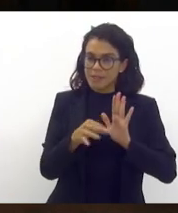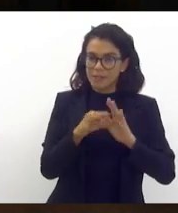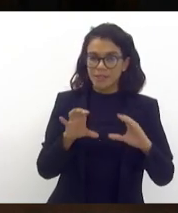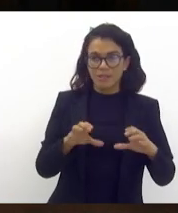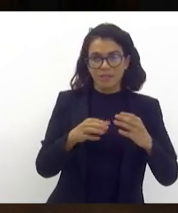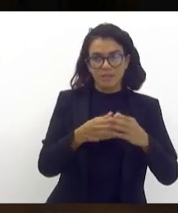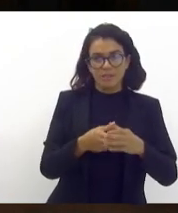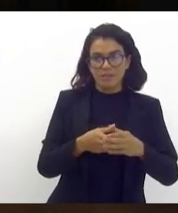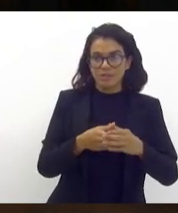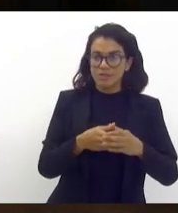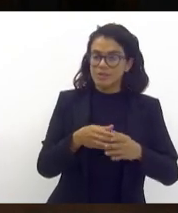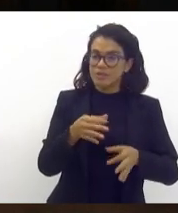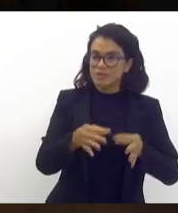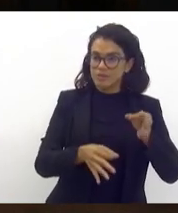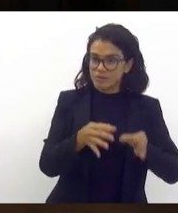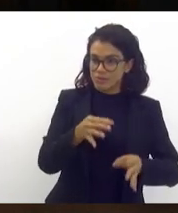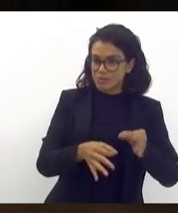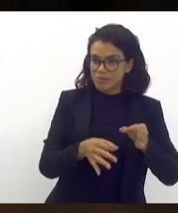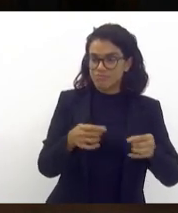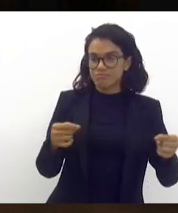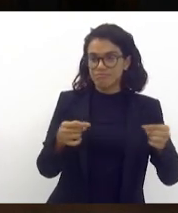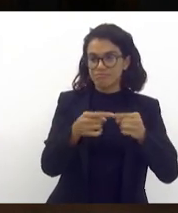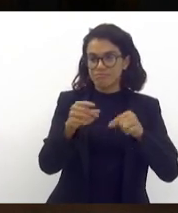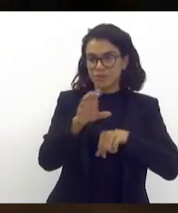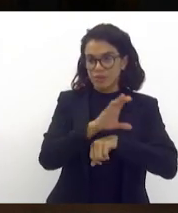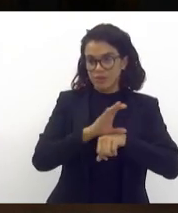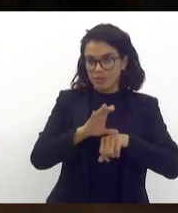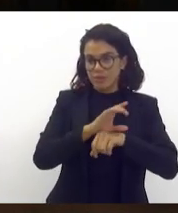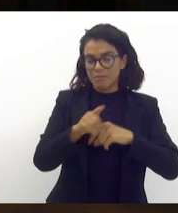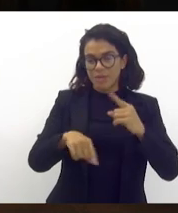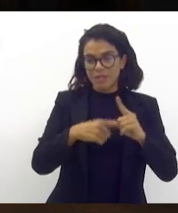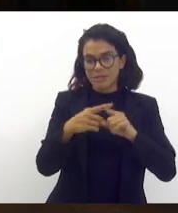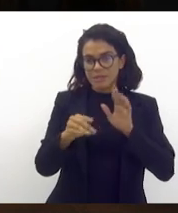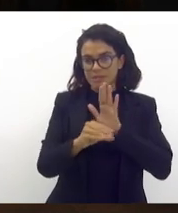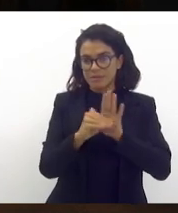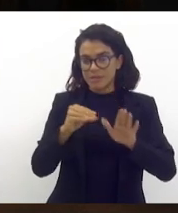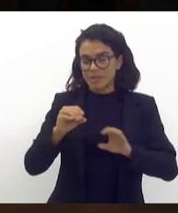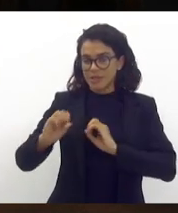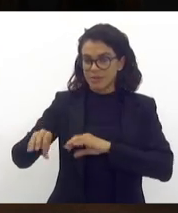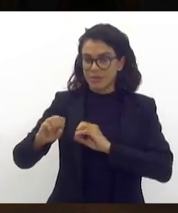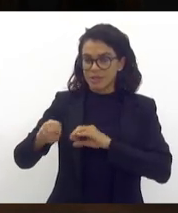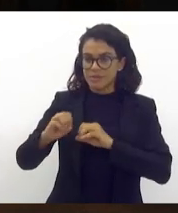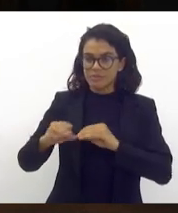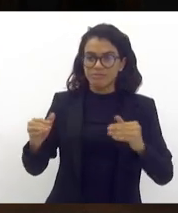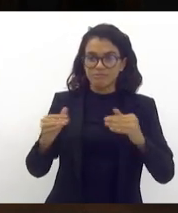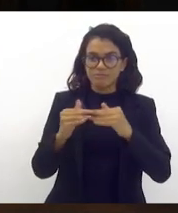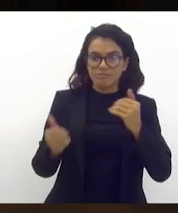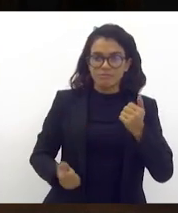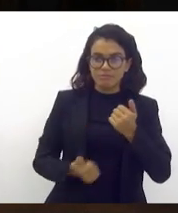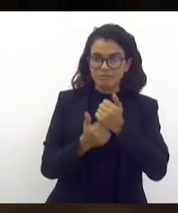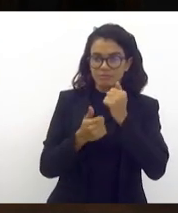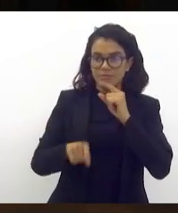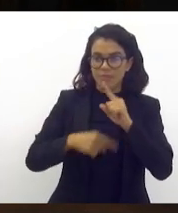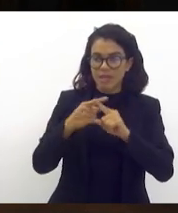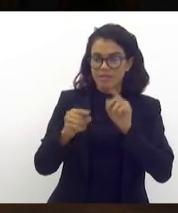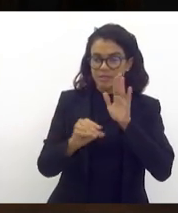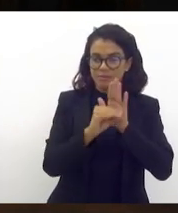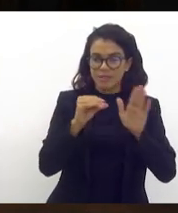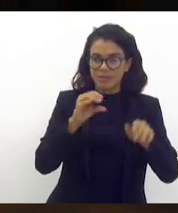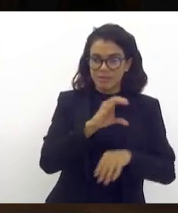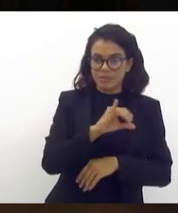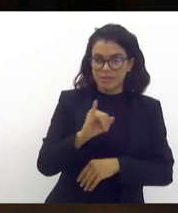comissões Constituição e Justiça pela constitucionalidade com emendas, de educação favorável com as emendas da CCJ,